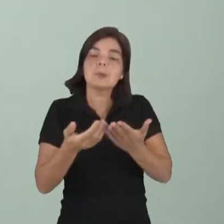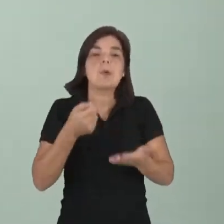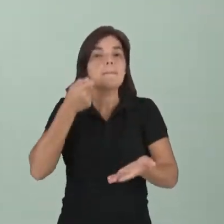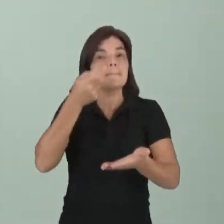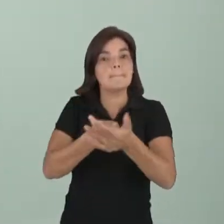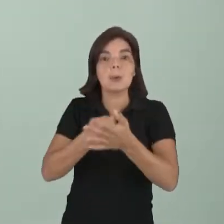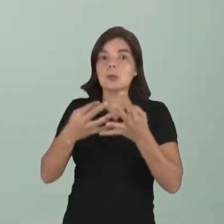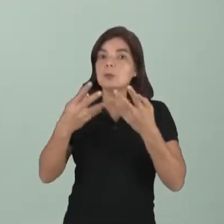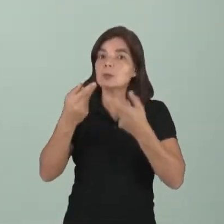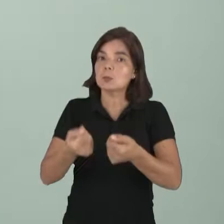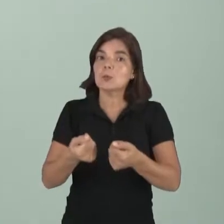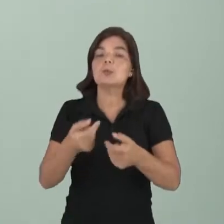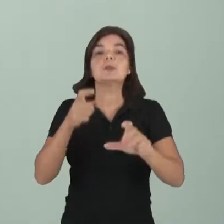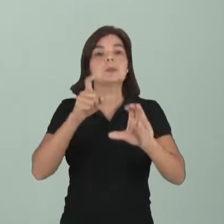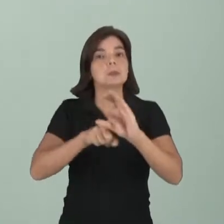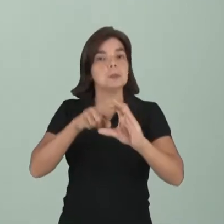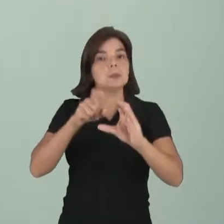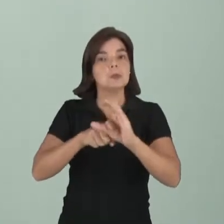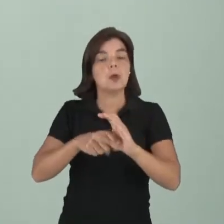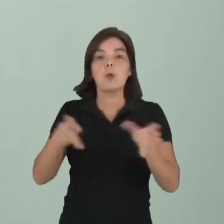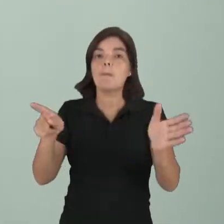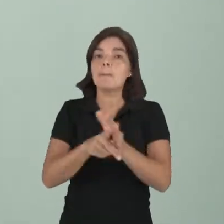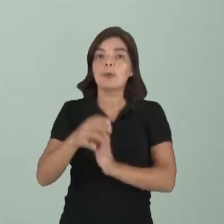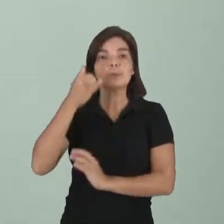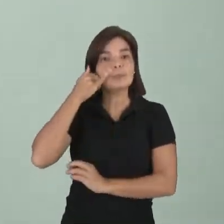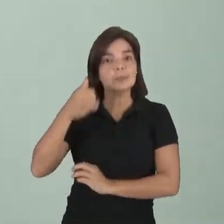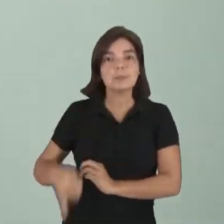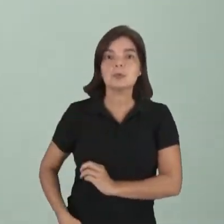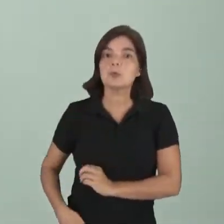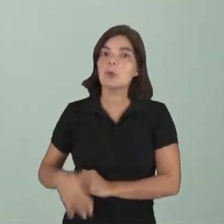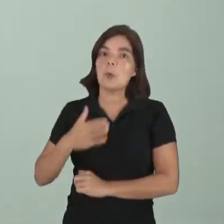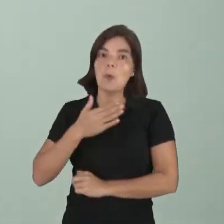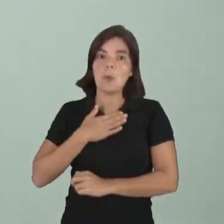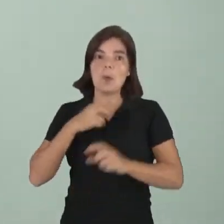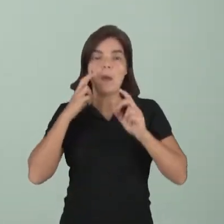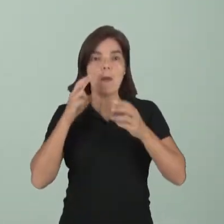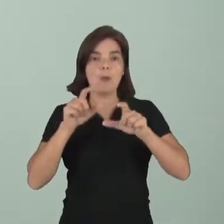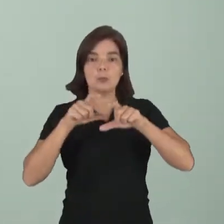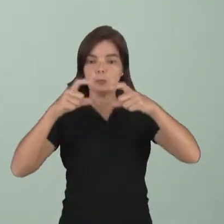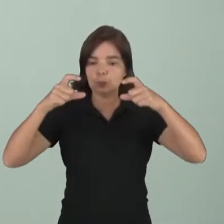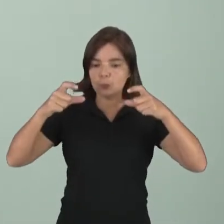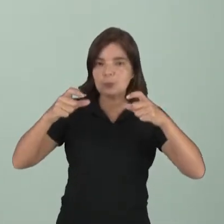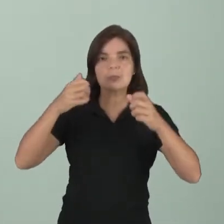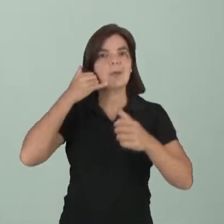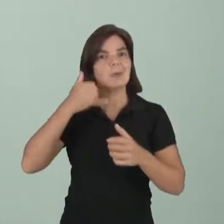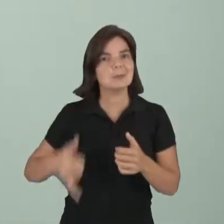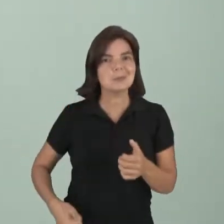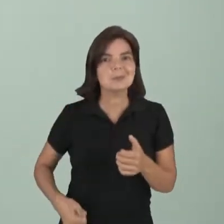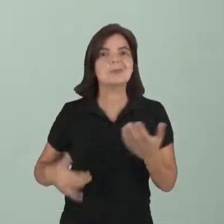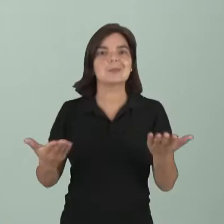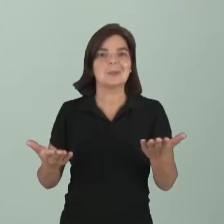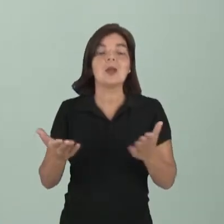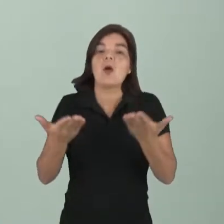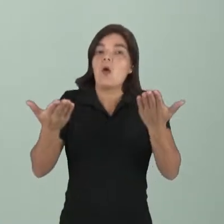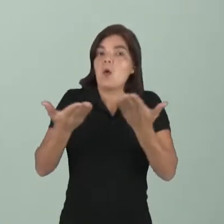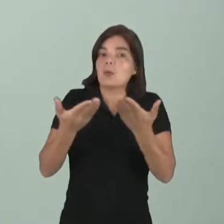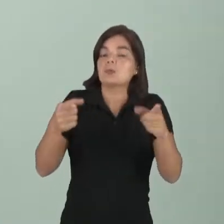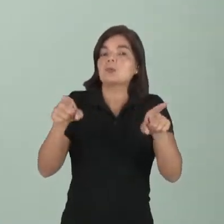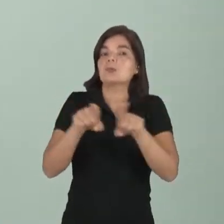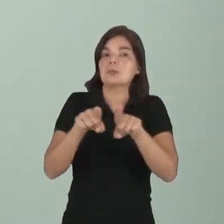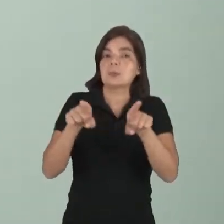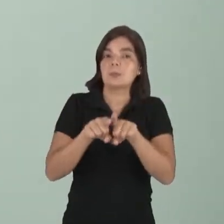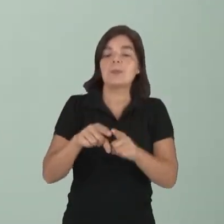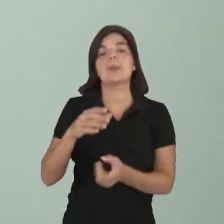paga todas as contas no seu celular, certo? Lê o código de barras com a câmera do seu celular. Hoje em dia